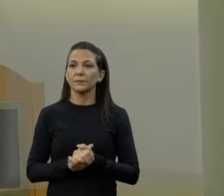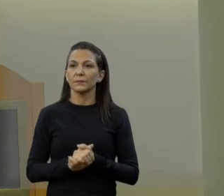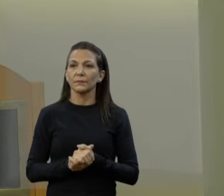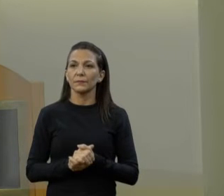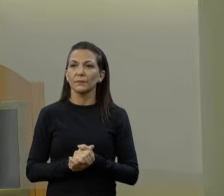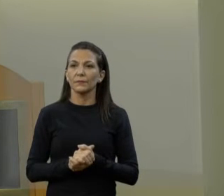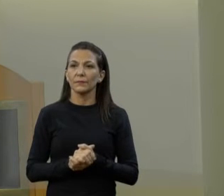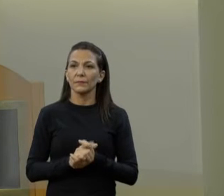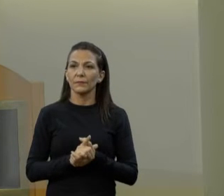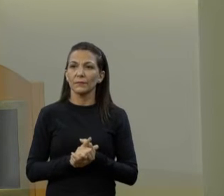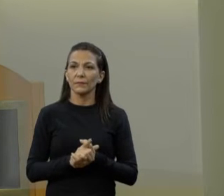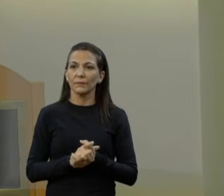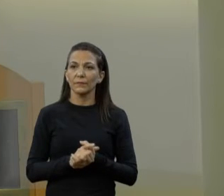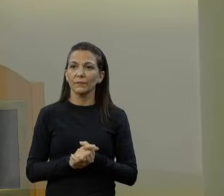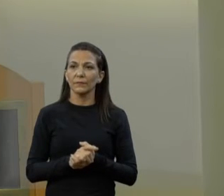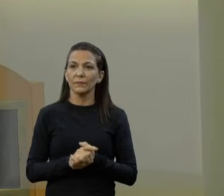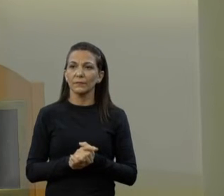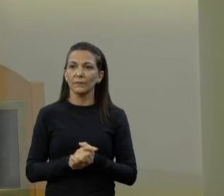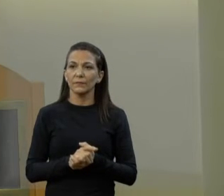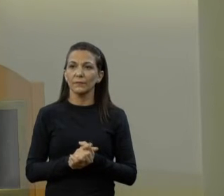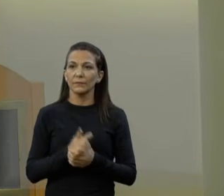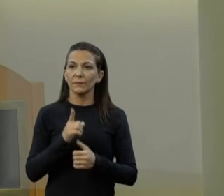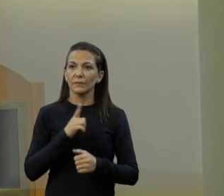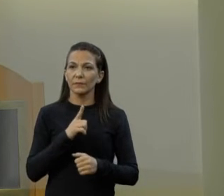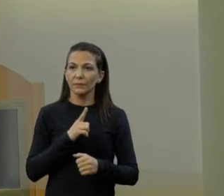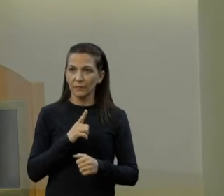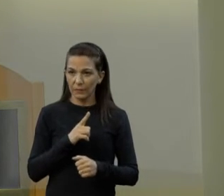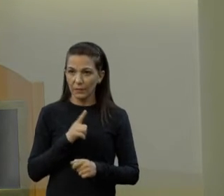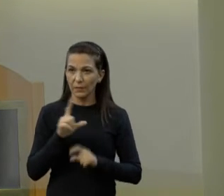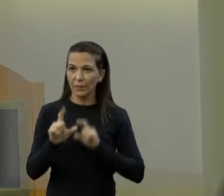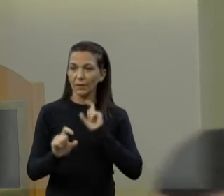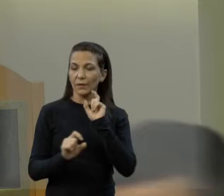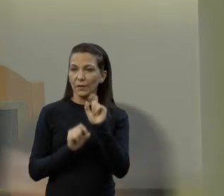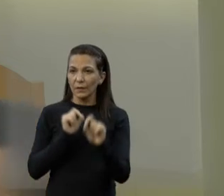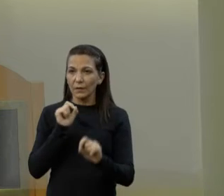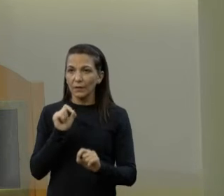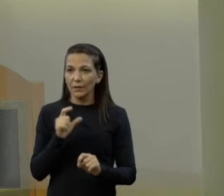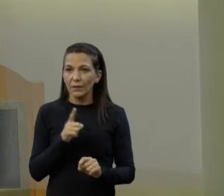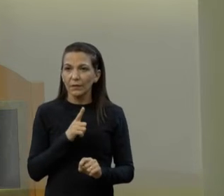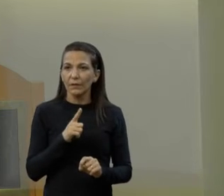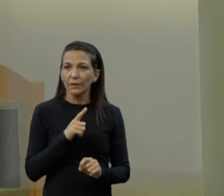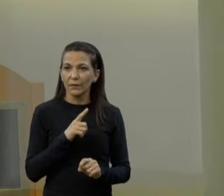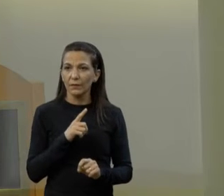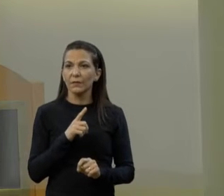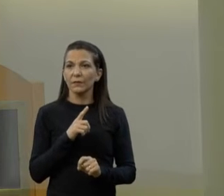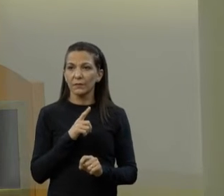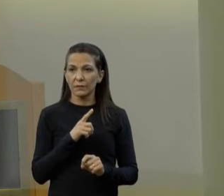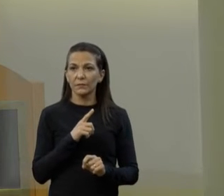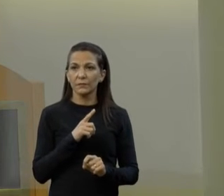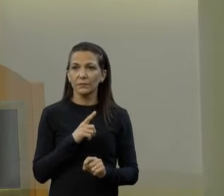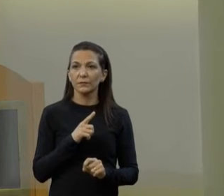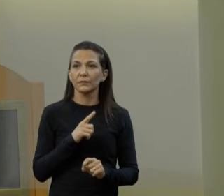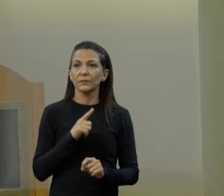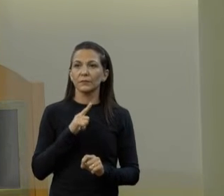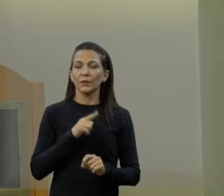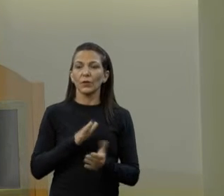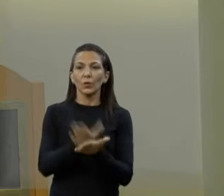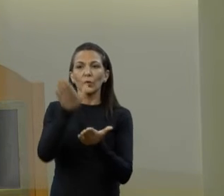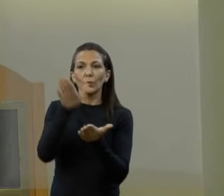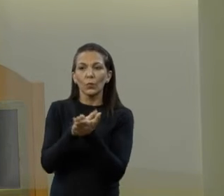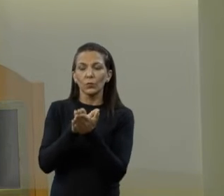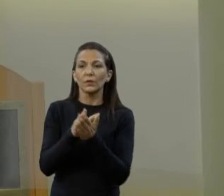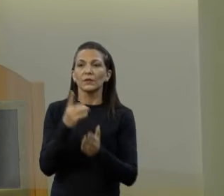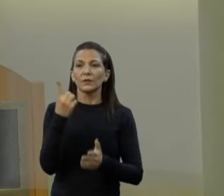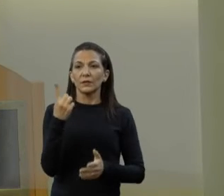inobservância ao disposto no artigo 4 dessa lei complementar é sujeito em preso em fratura aplicação de